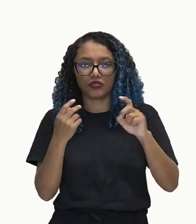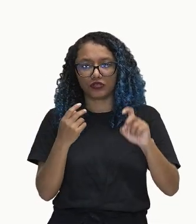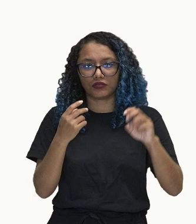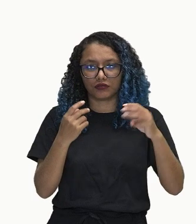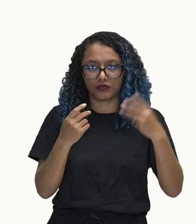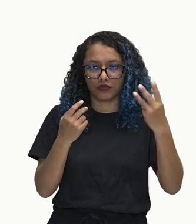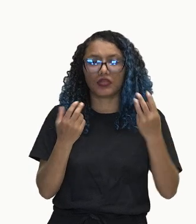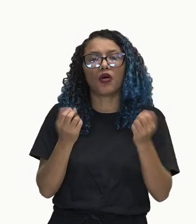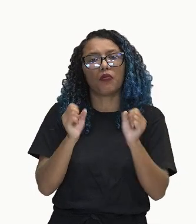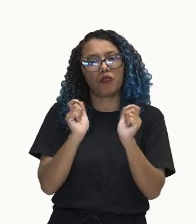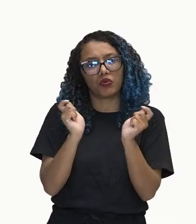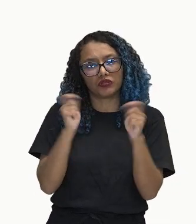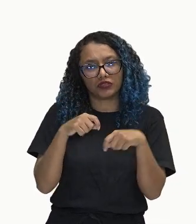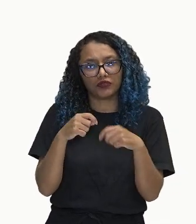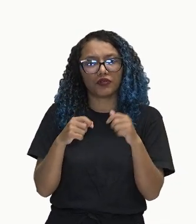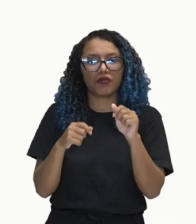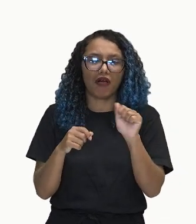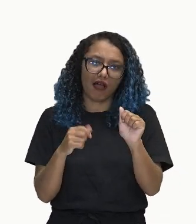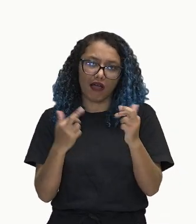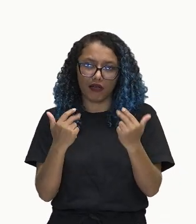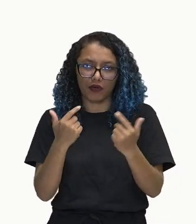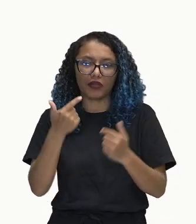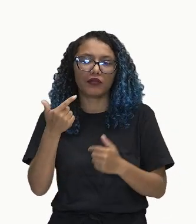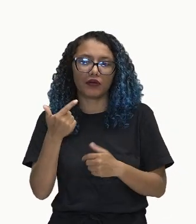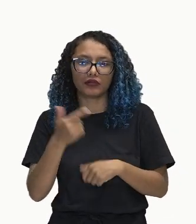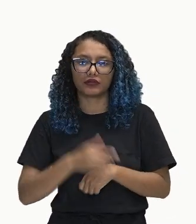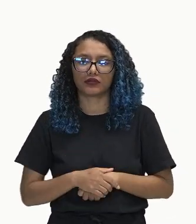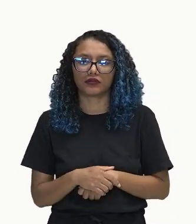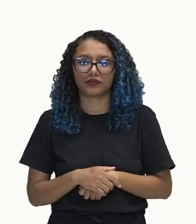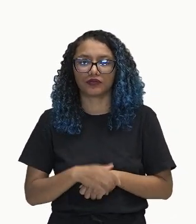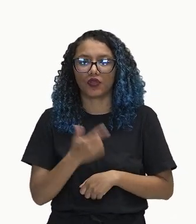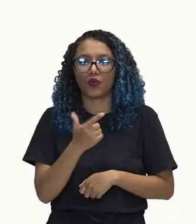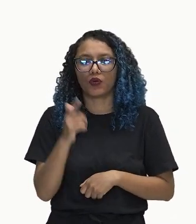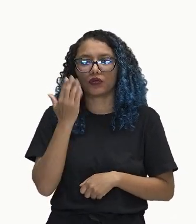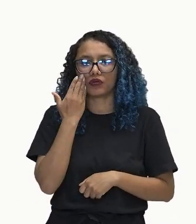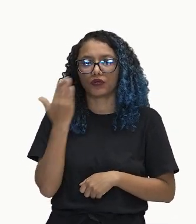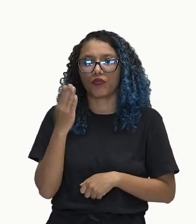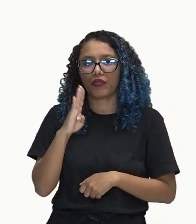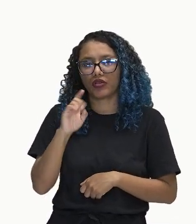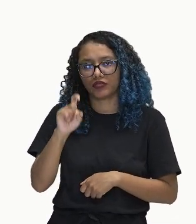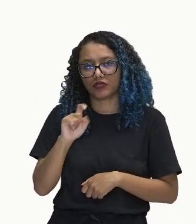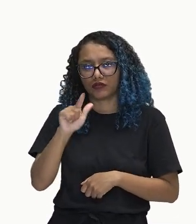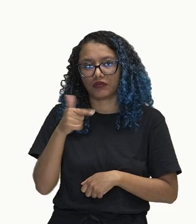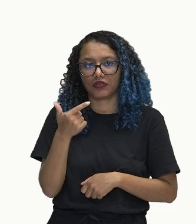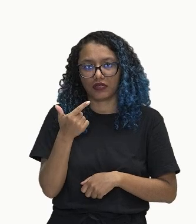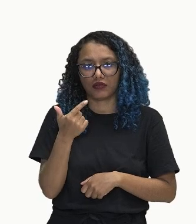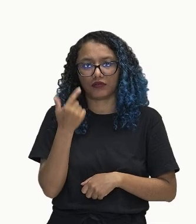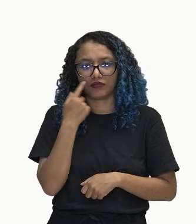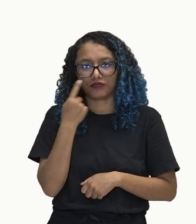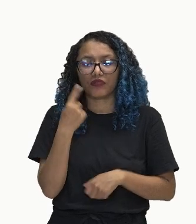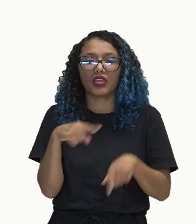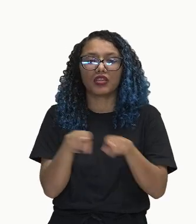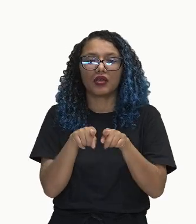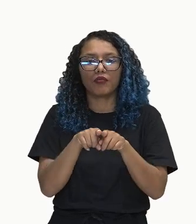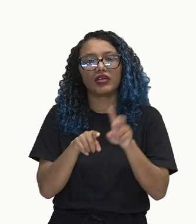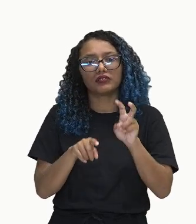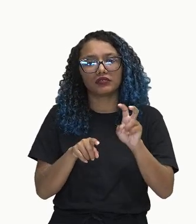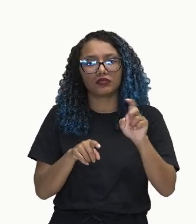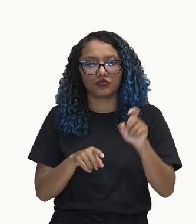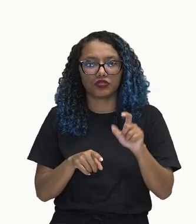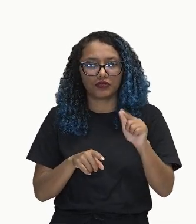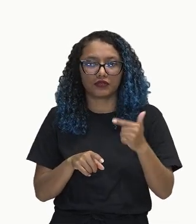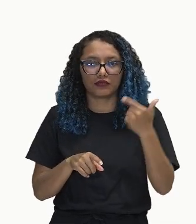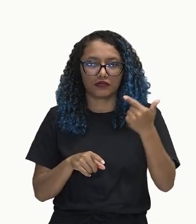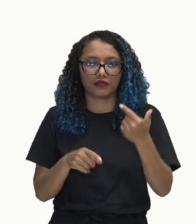2. Assim como também, eu tenho aqui bx ao quadrado, 5x ao quadrado.